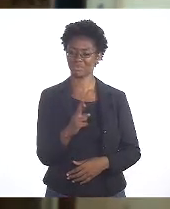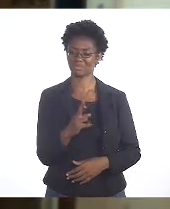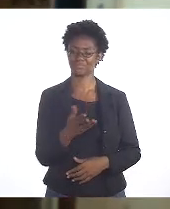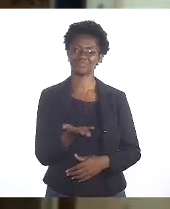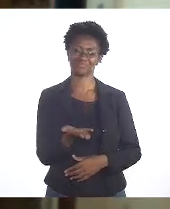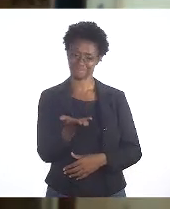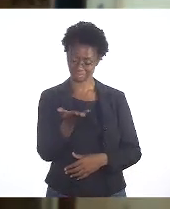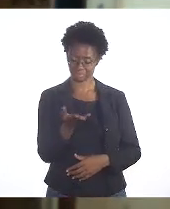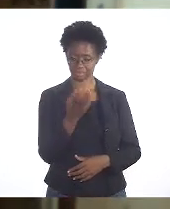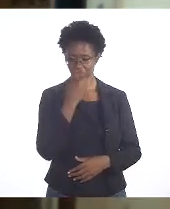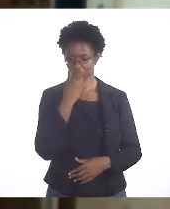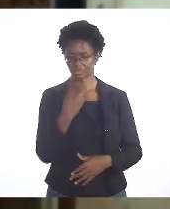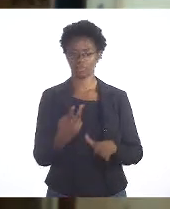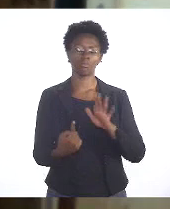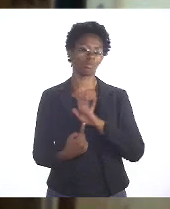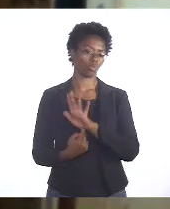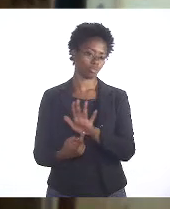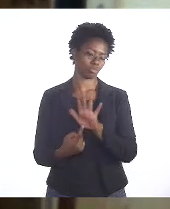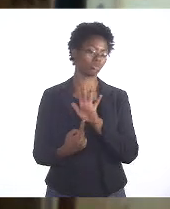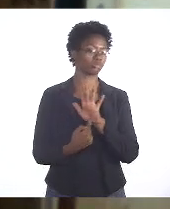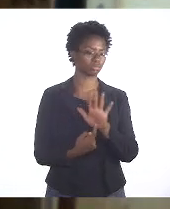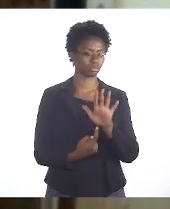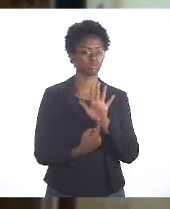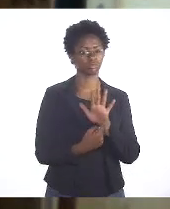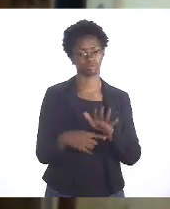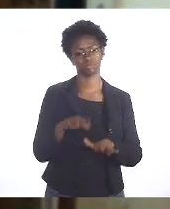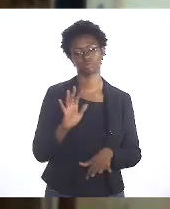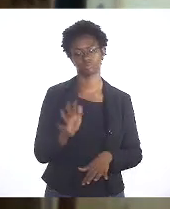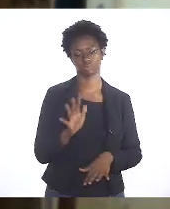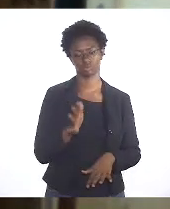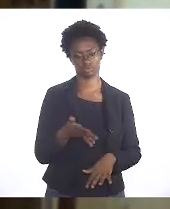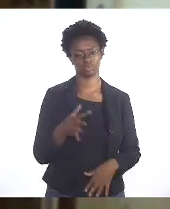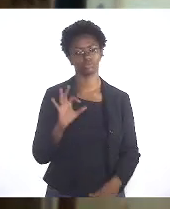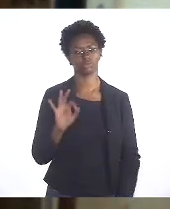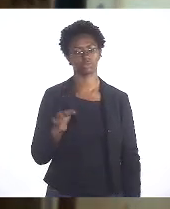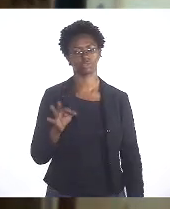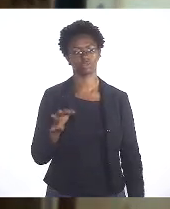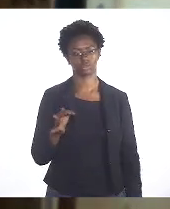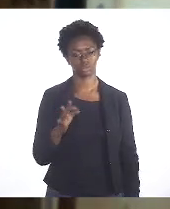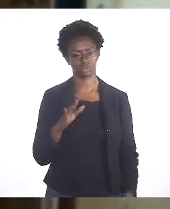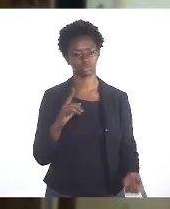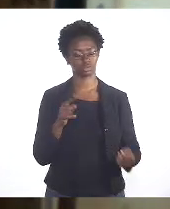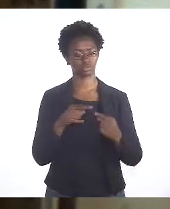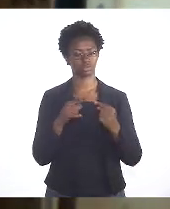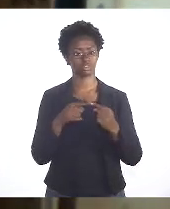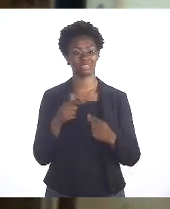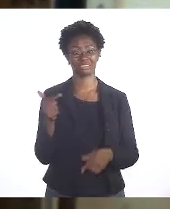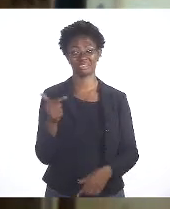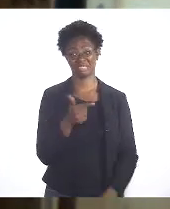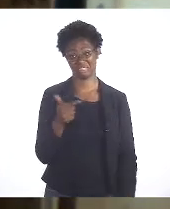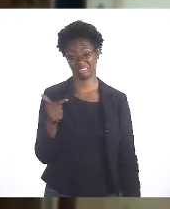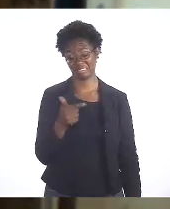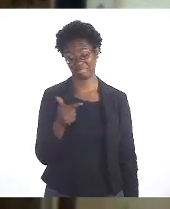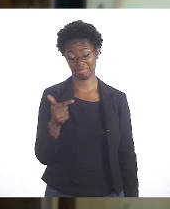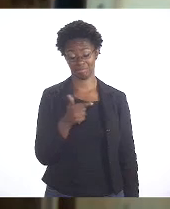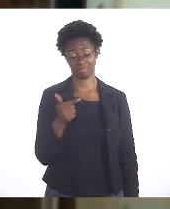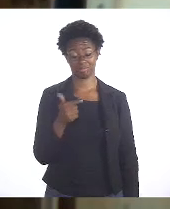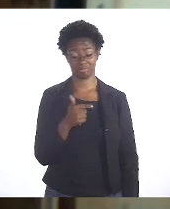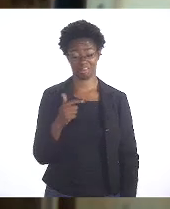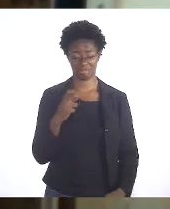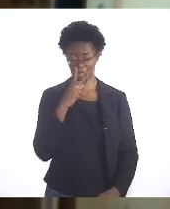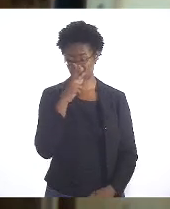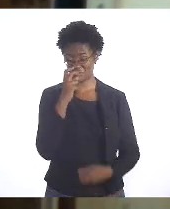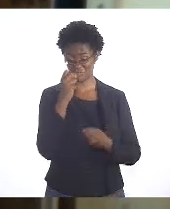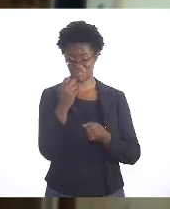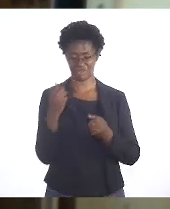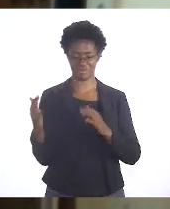está aí sendo demonstrado, né, exatamente nessa segunda onda fortíssima dos Estados Unidos.